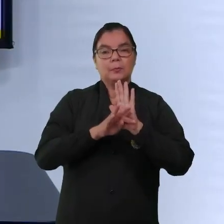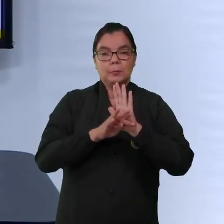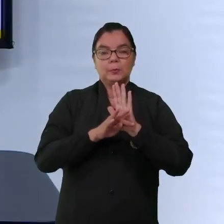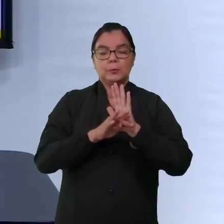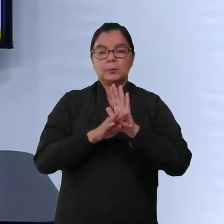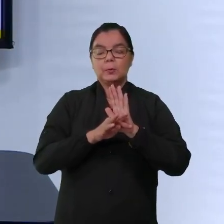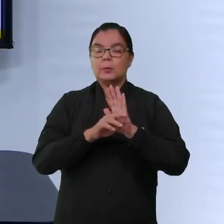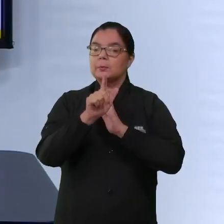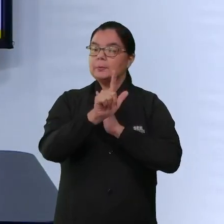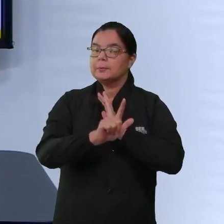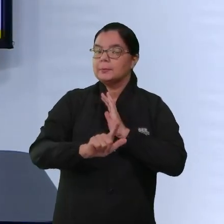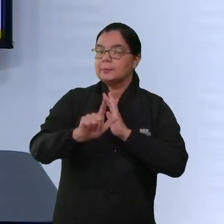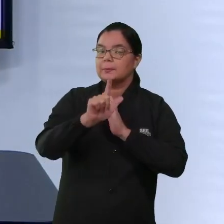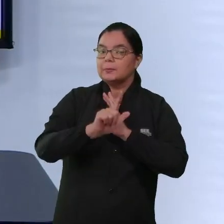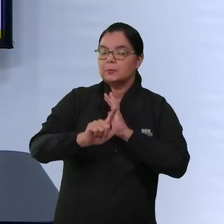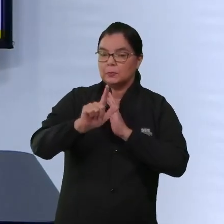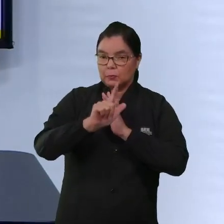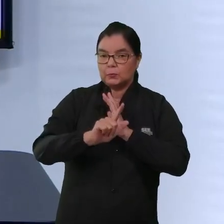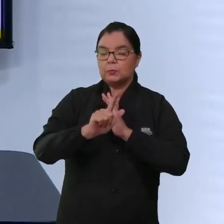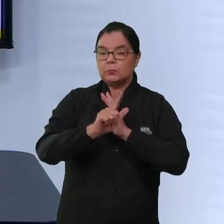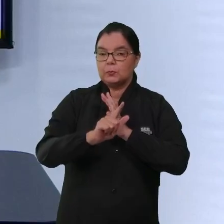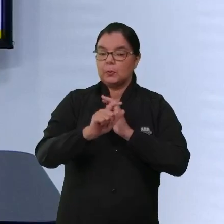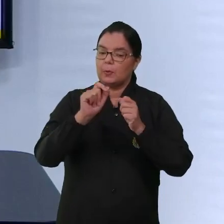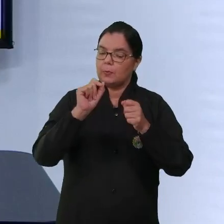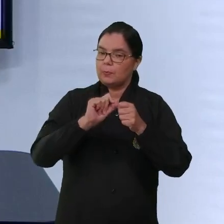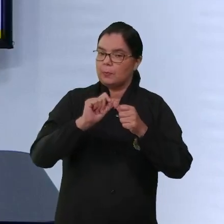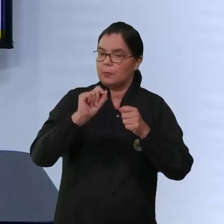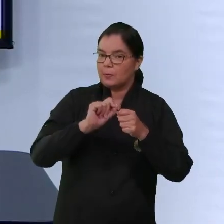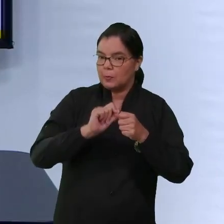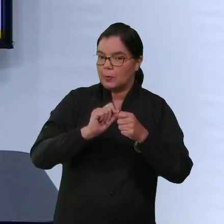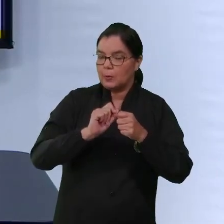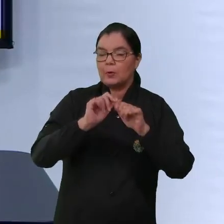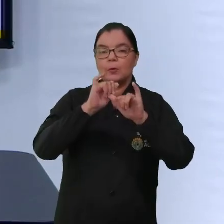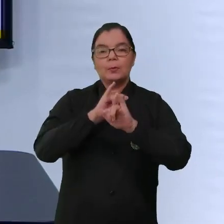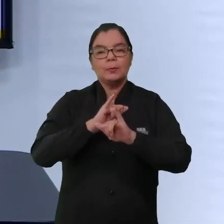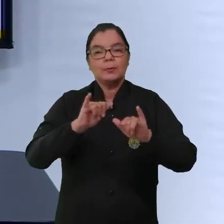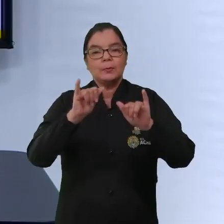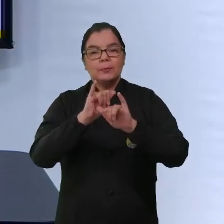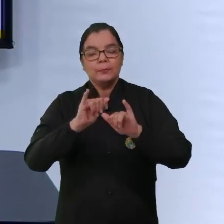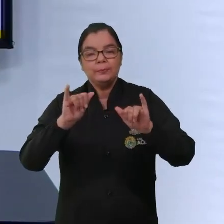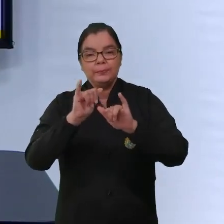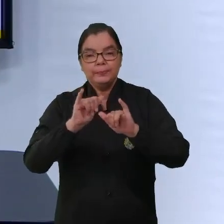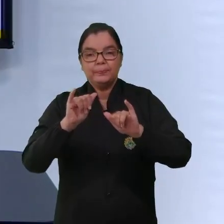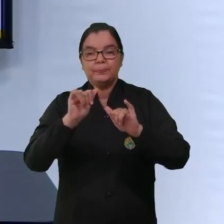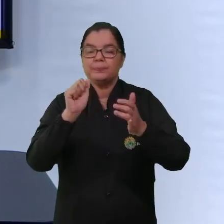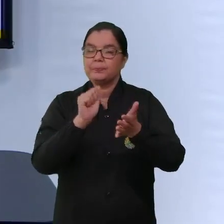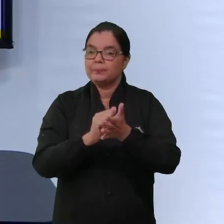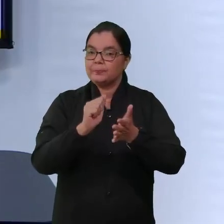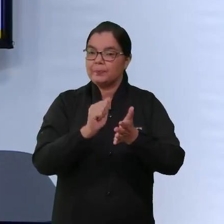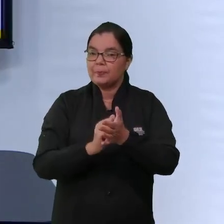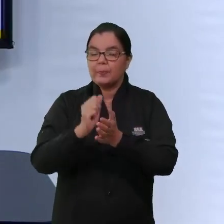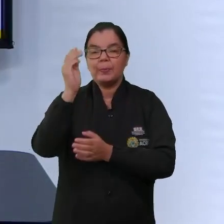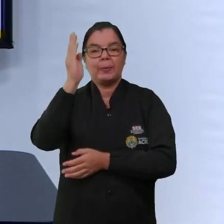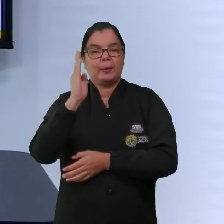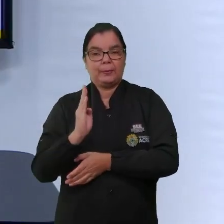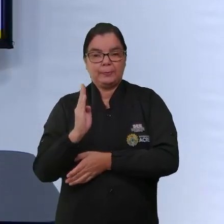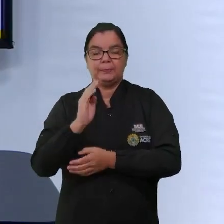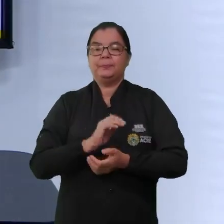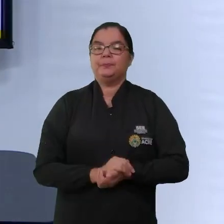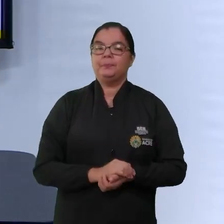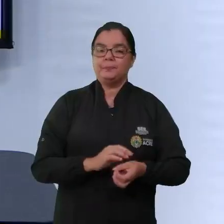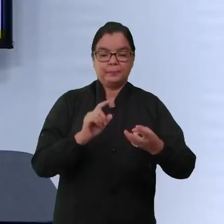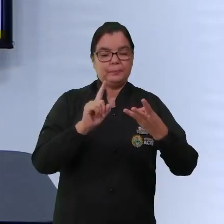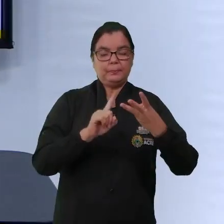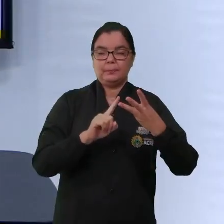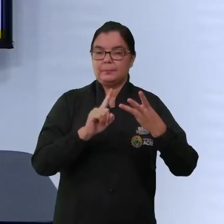uma obra literária que seja produzida, publicada, divulgada no Brasil. E o